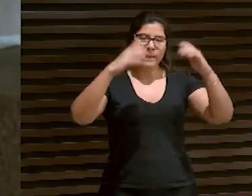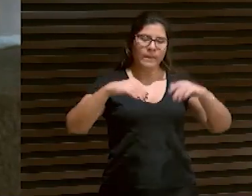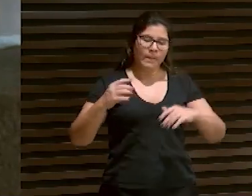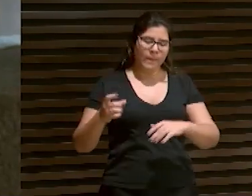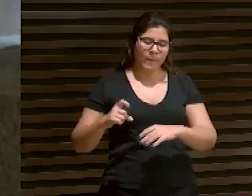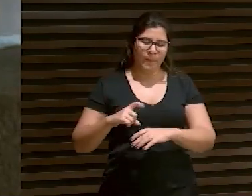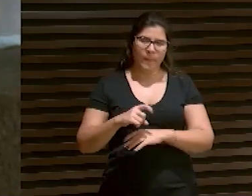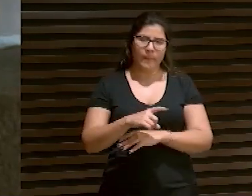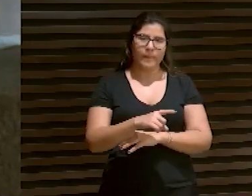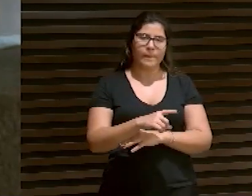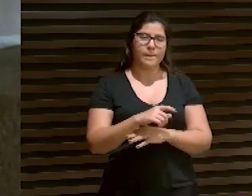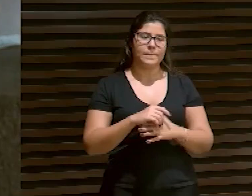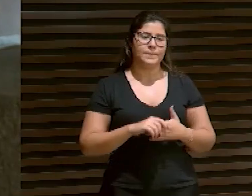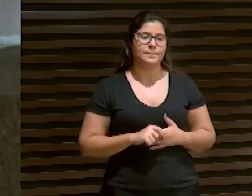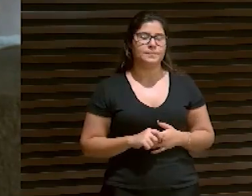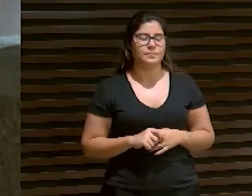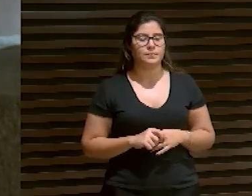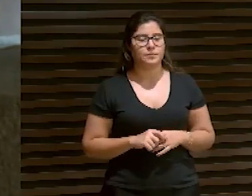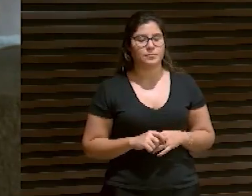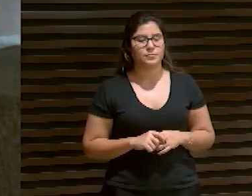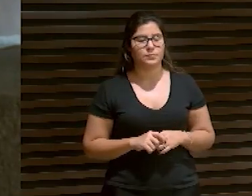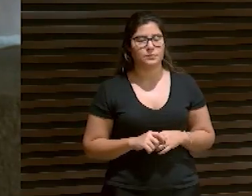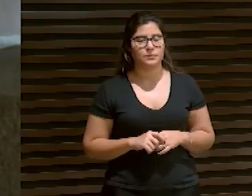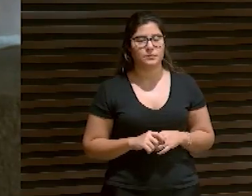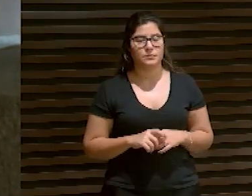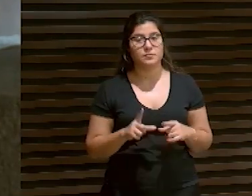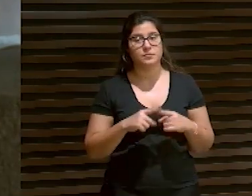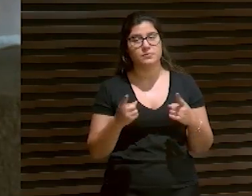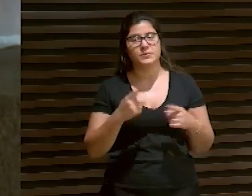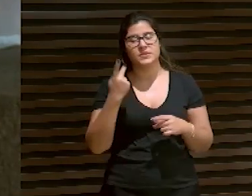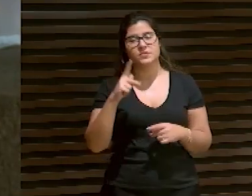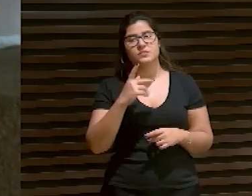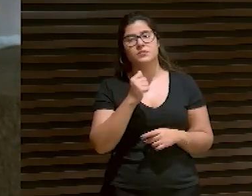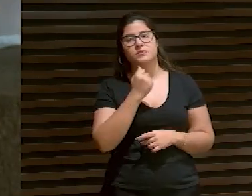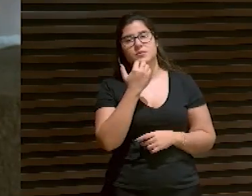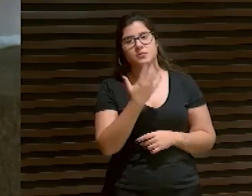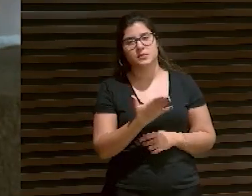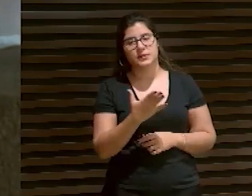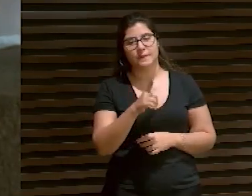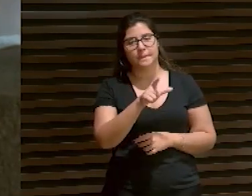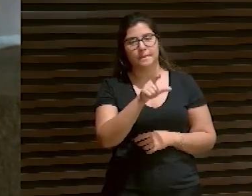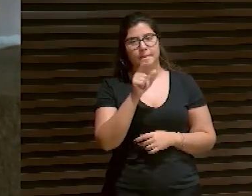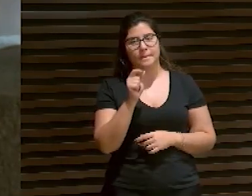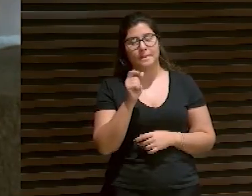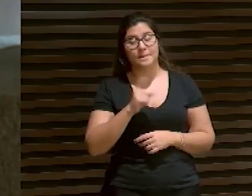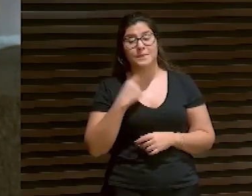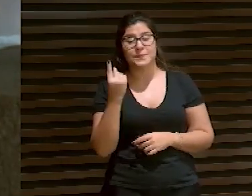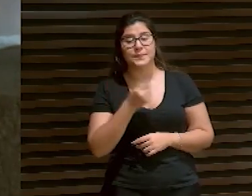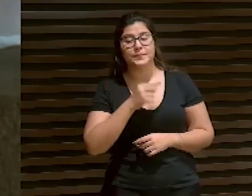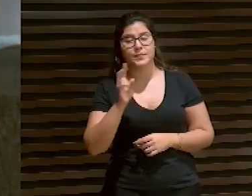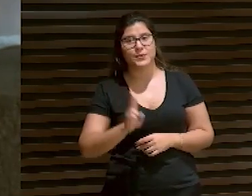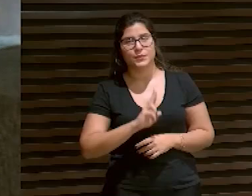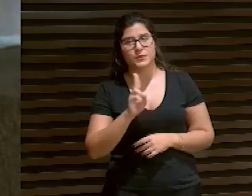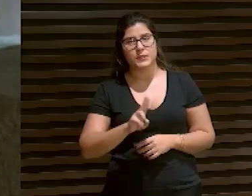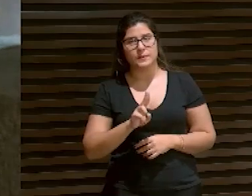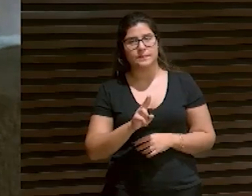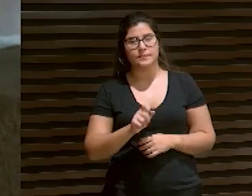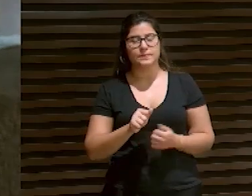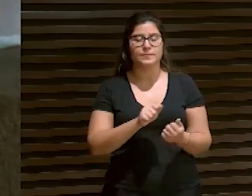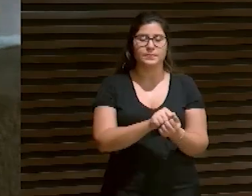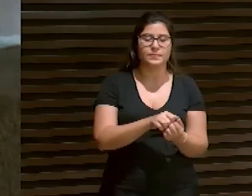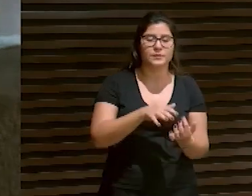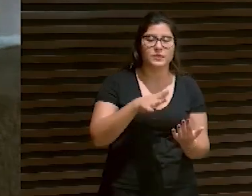Deus não tem limitação. Mas pela sua bondade, Ele escolhe nos usar. Irmãos, que